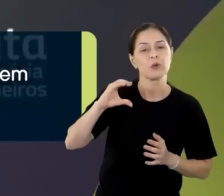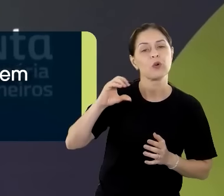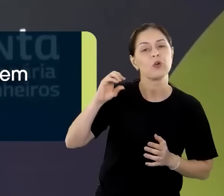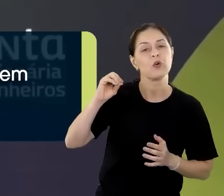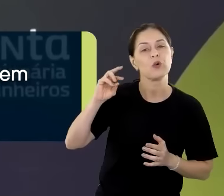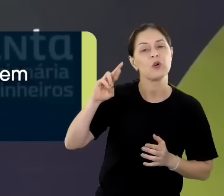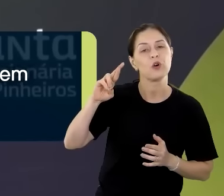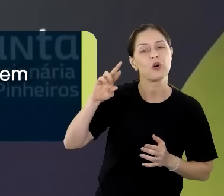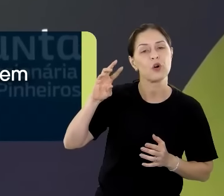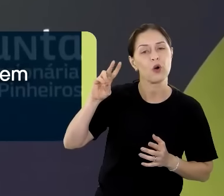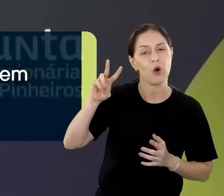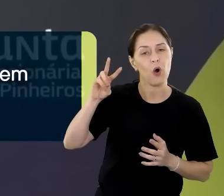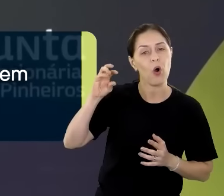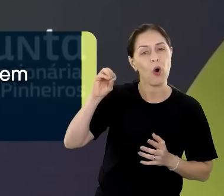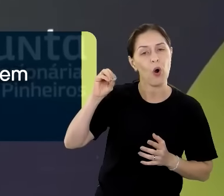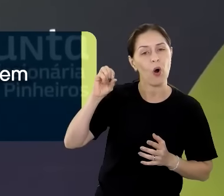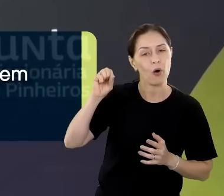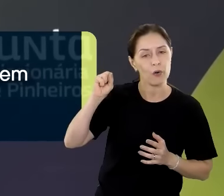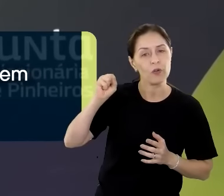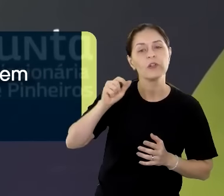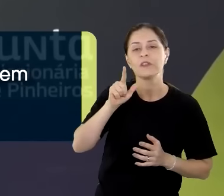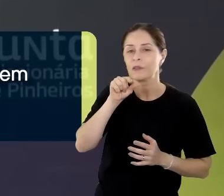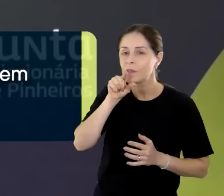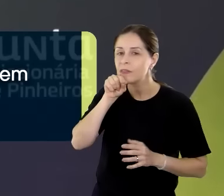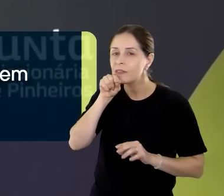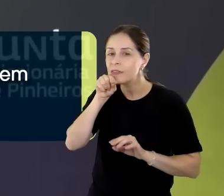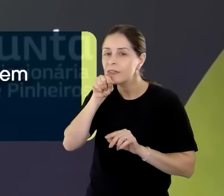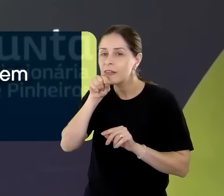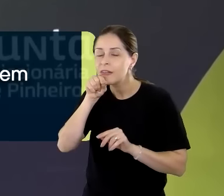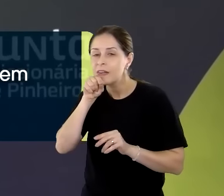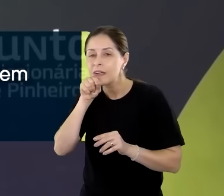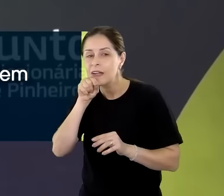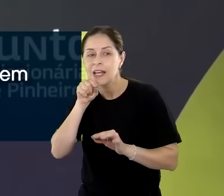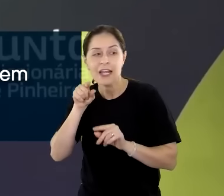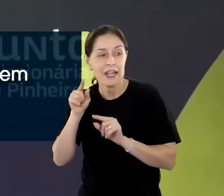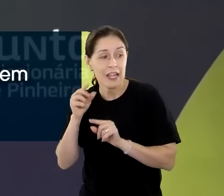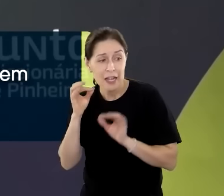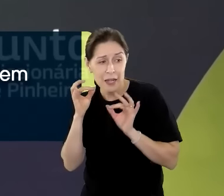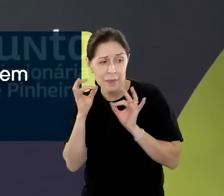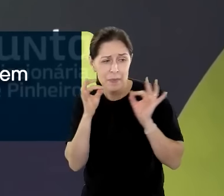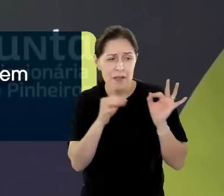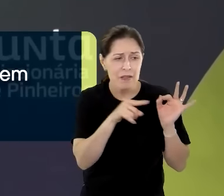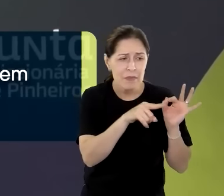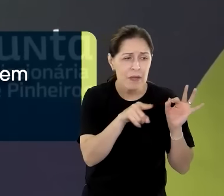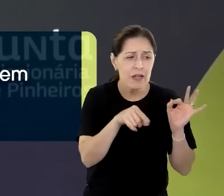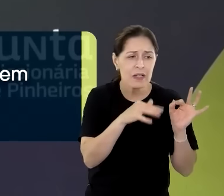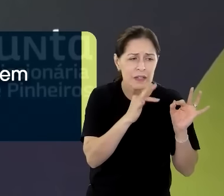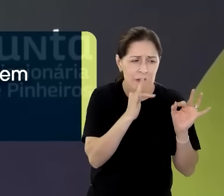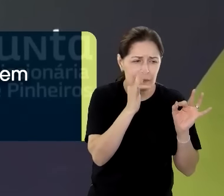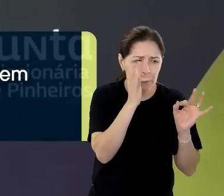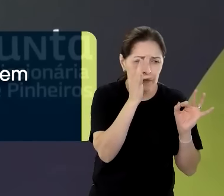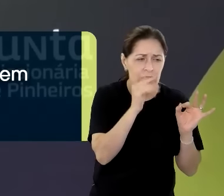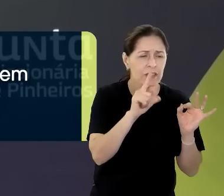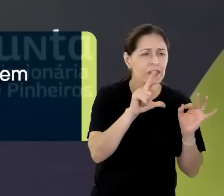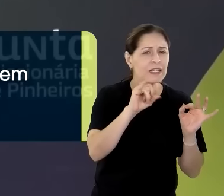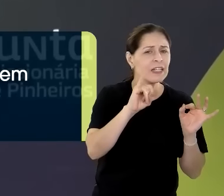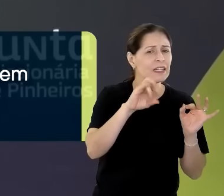Ele está dizendo, os corvos e os lírios, as aves e as flores, tem menos importância do que